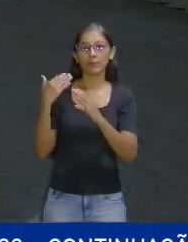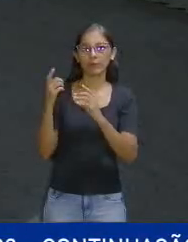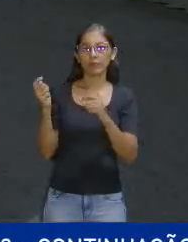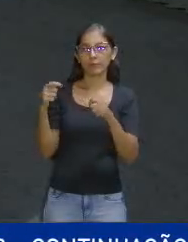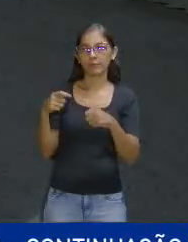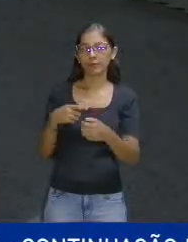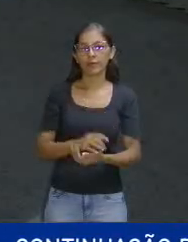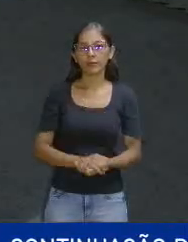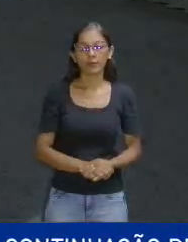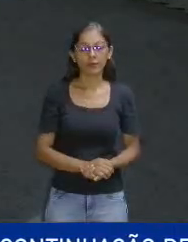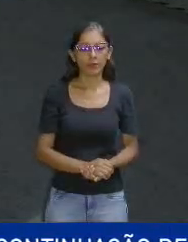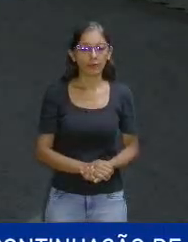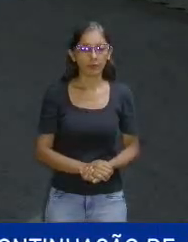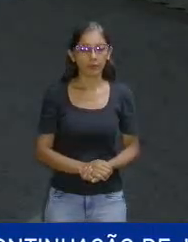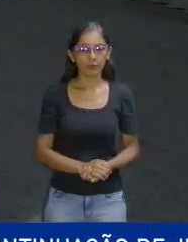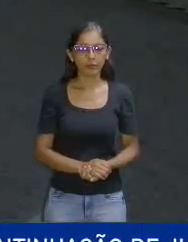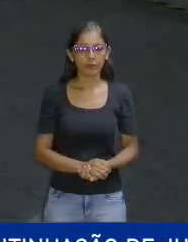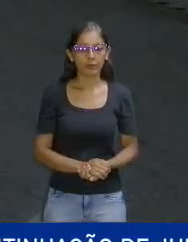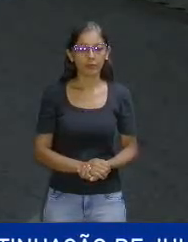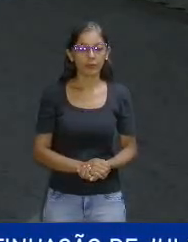poder lhe enviar. Está conseguindo.